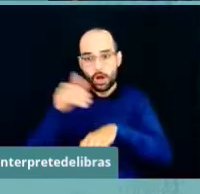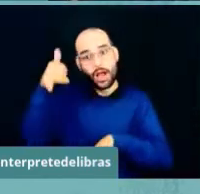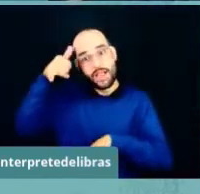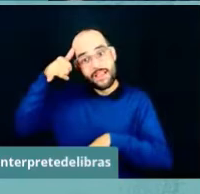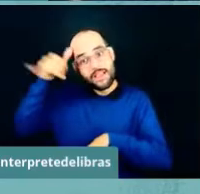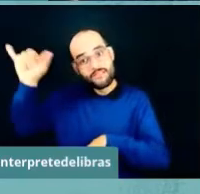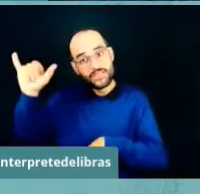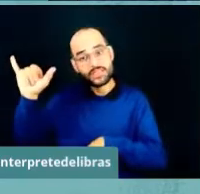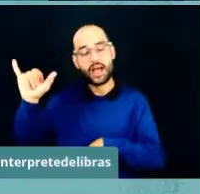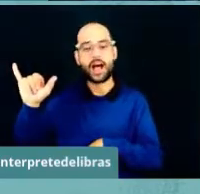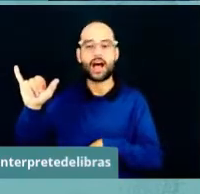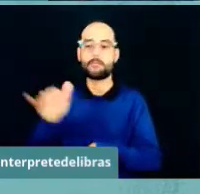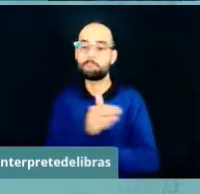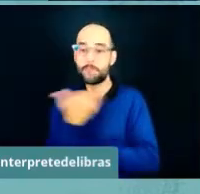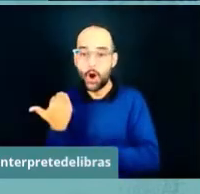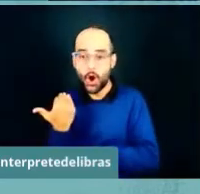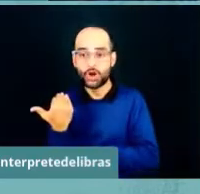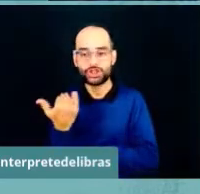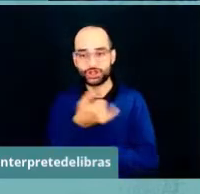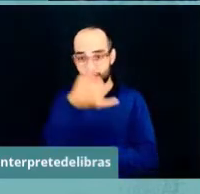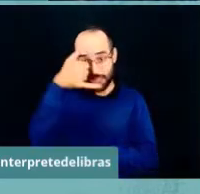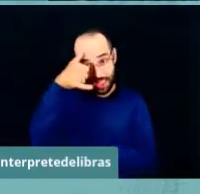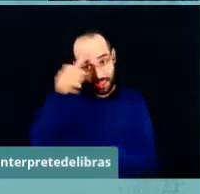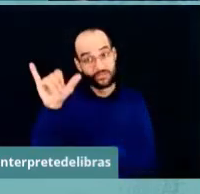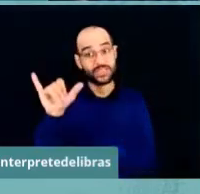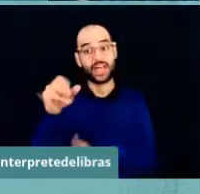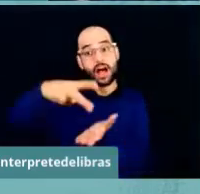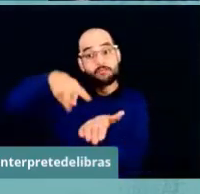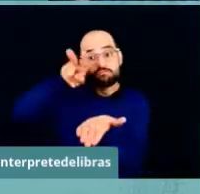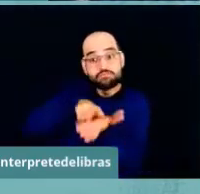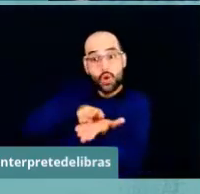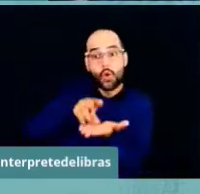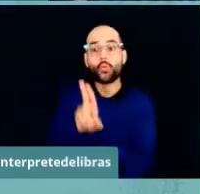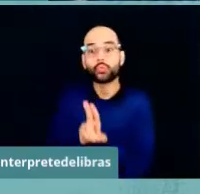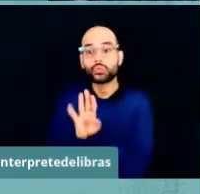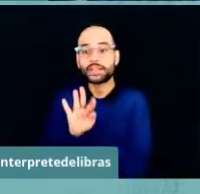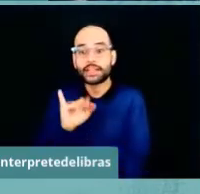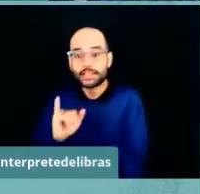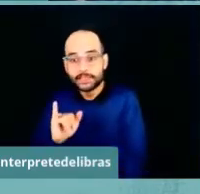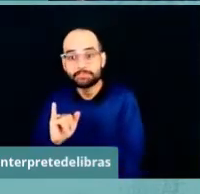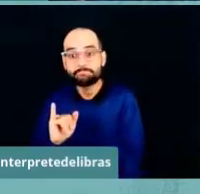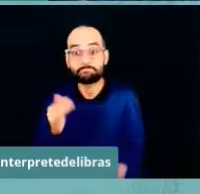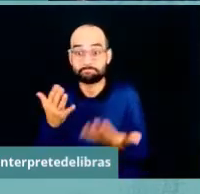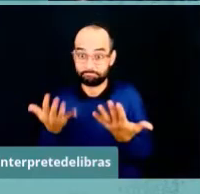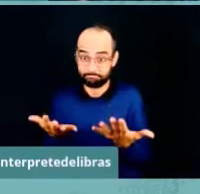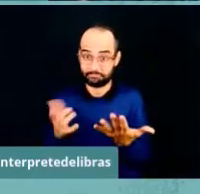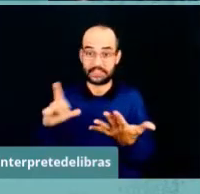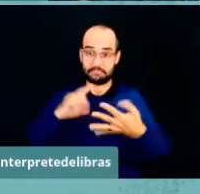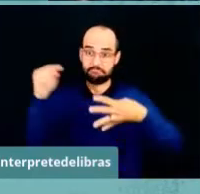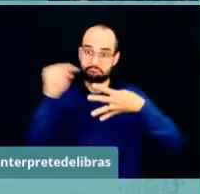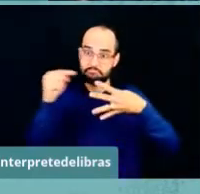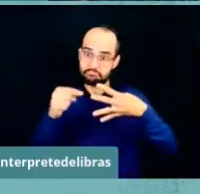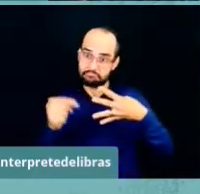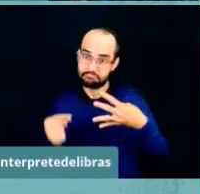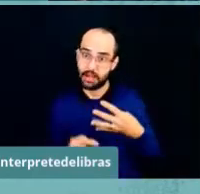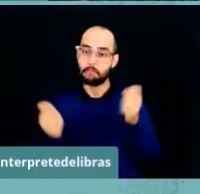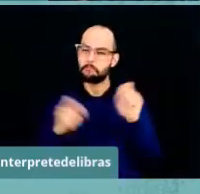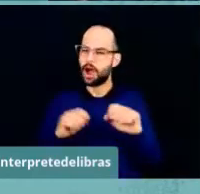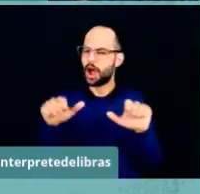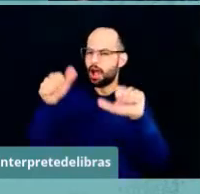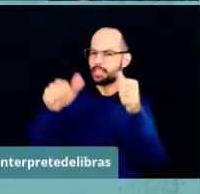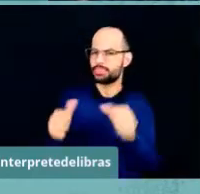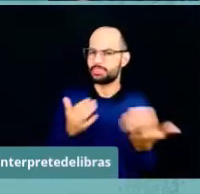evitar internação. Então, são requisitos, são cortes que a gente pode fazer na análise dos dados